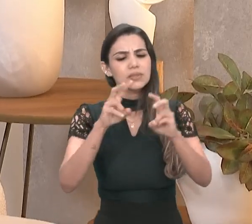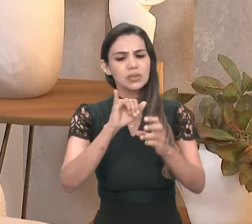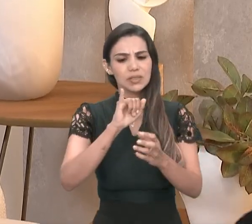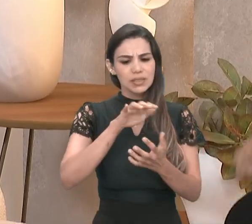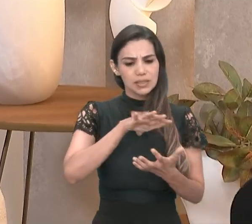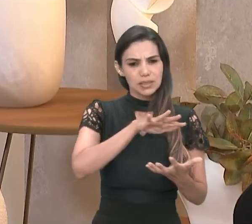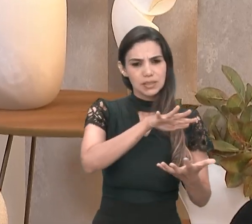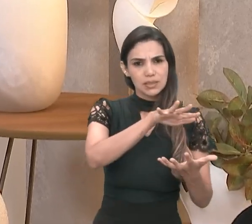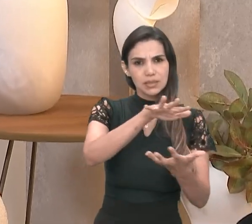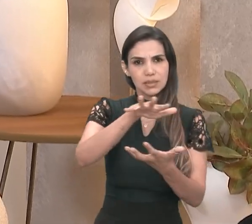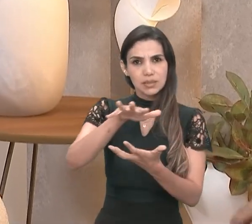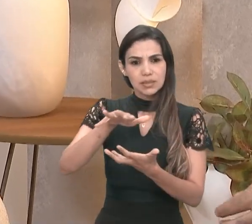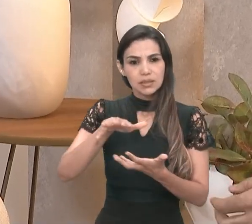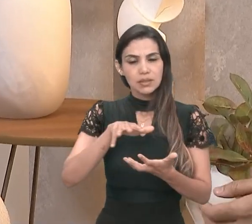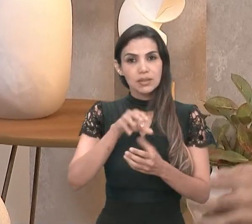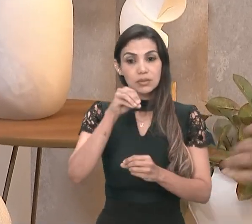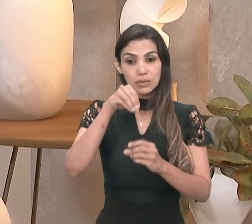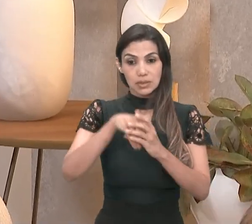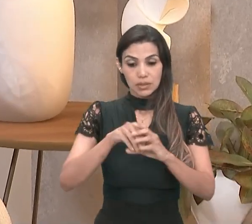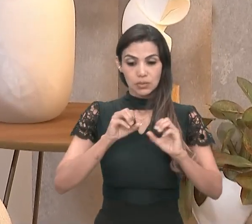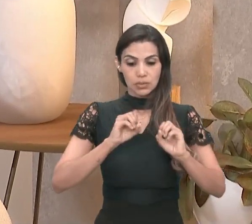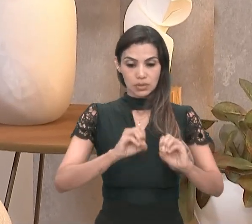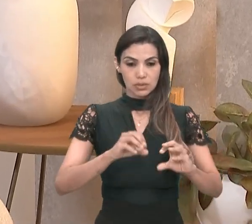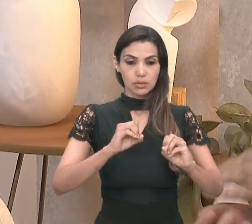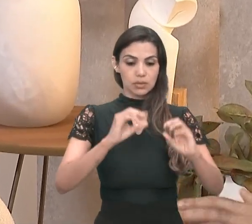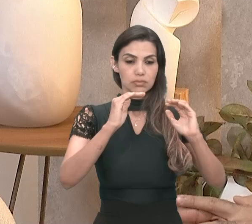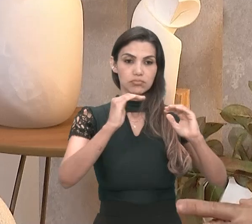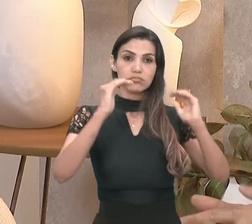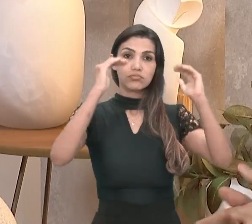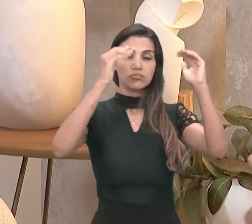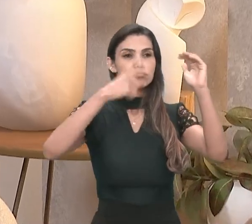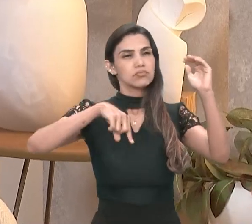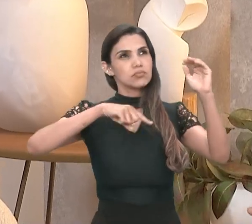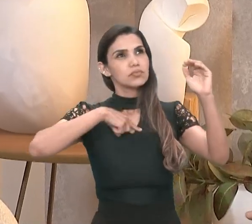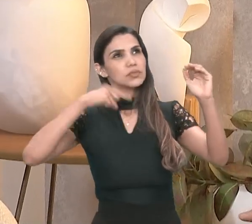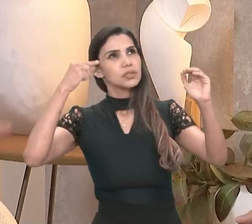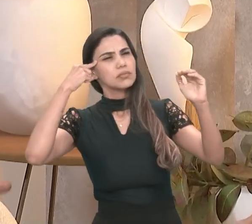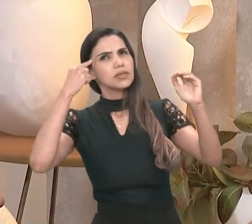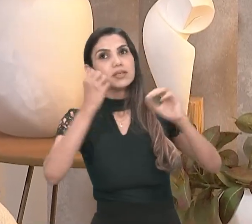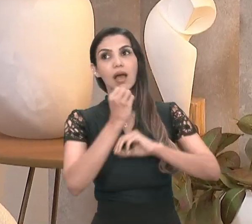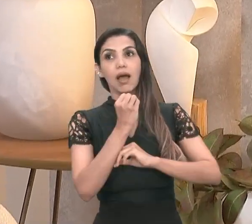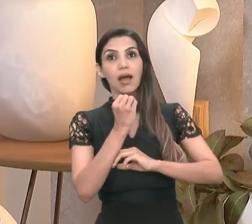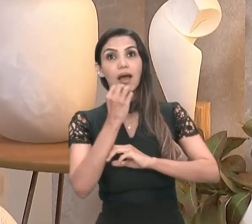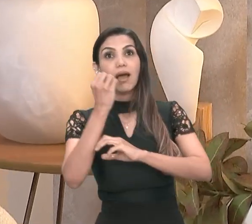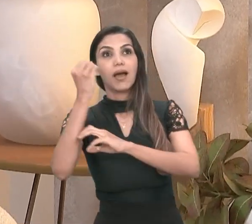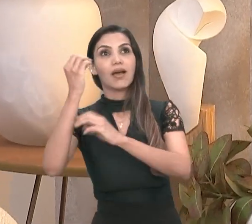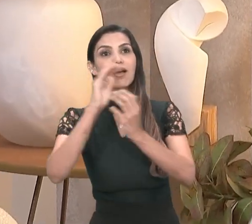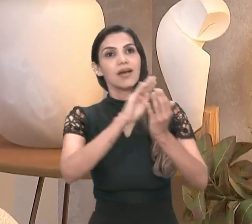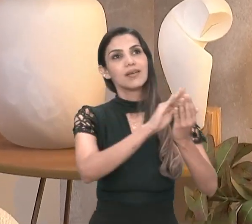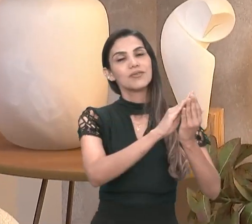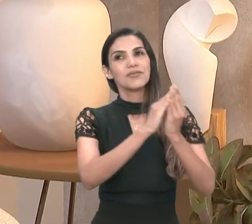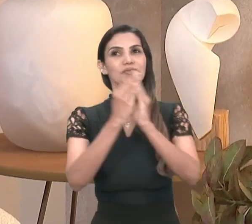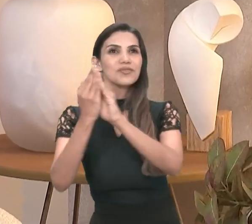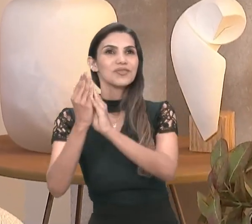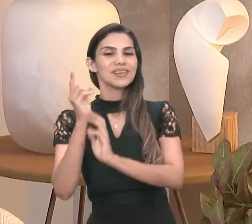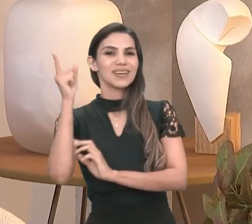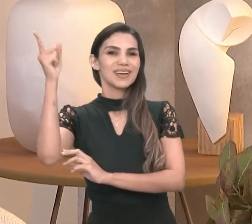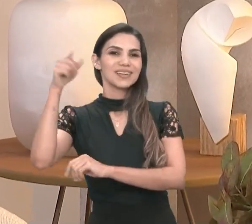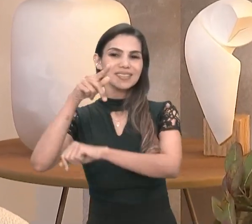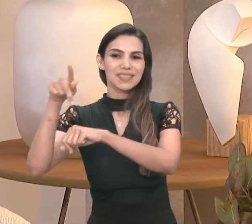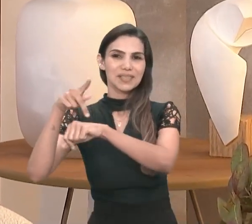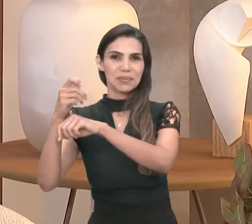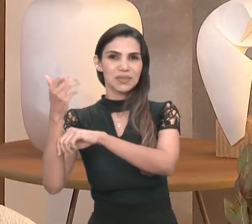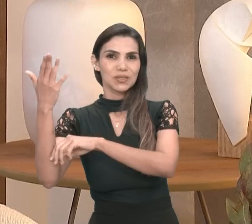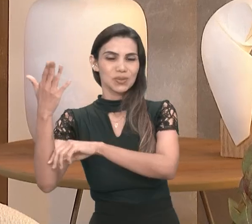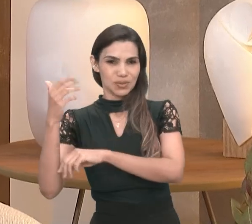na educação superior, se pensa automaticamente em viagem para o exterior ou vinda para um outro país,